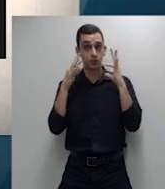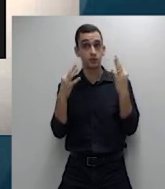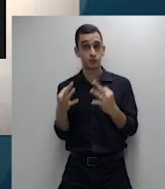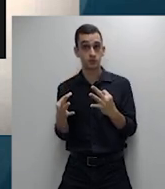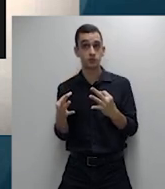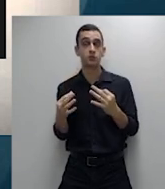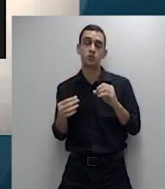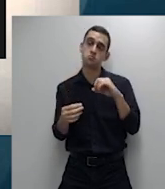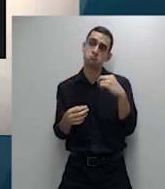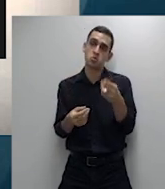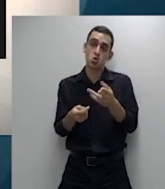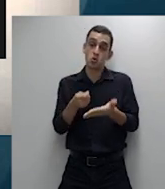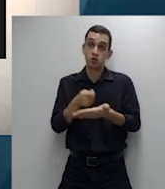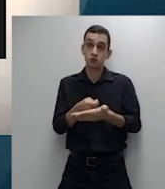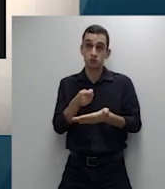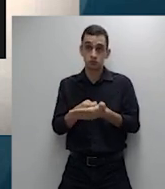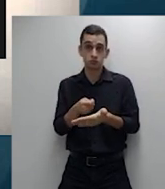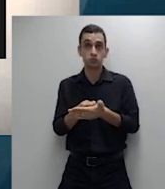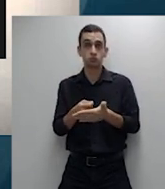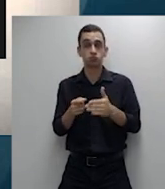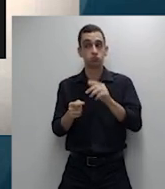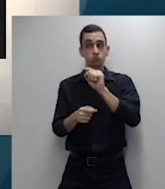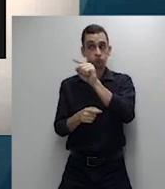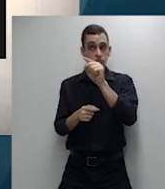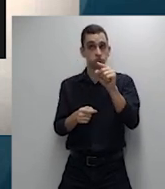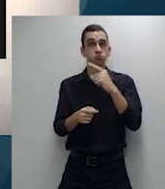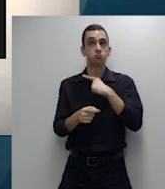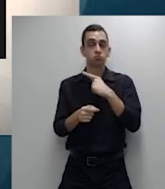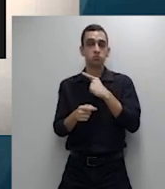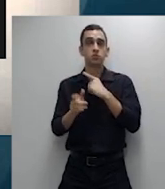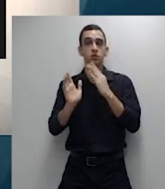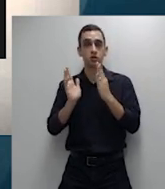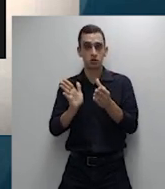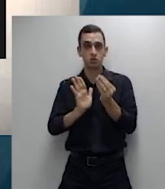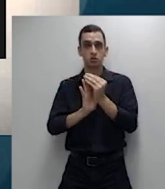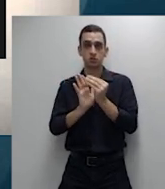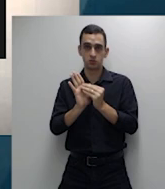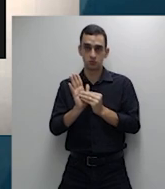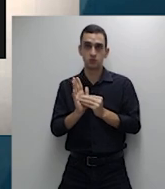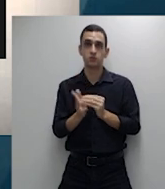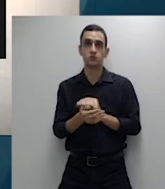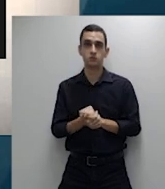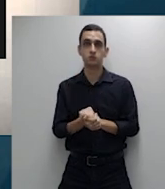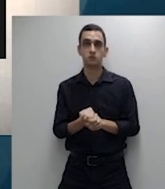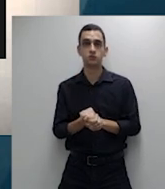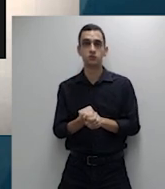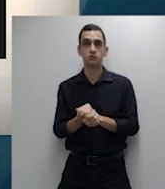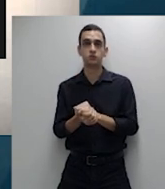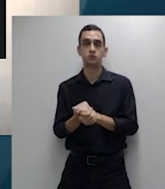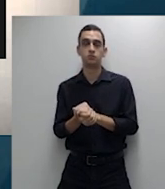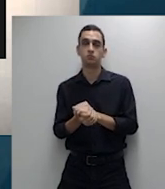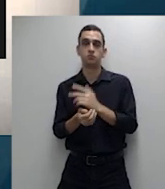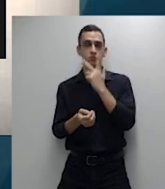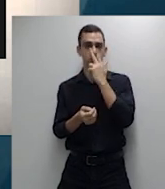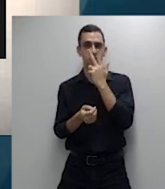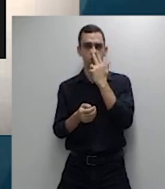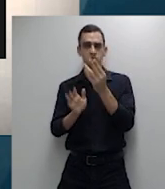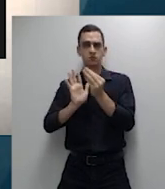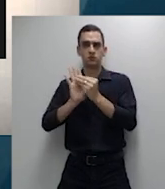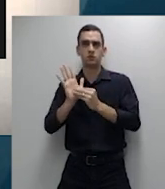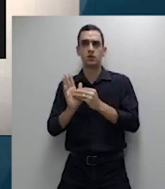dou exigidas do candidato em caráter não mais que incidental só que é dito naquela aula